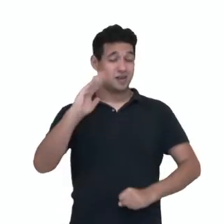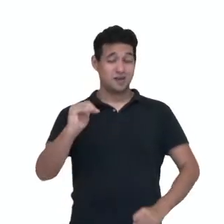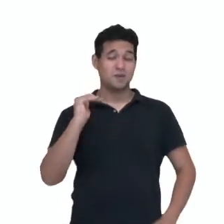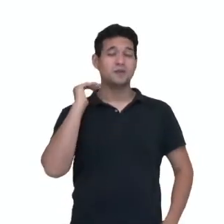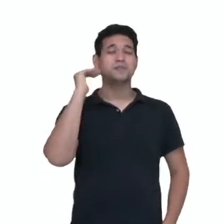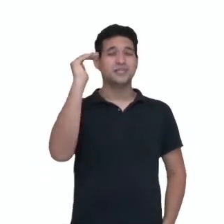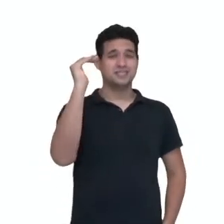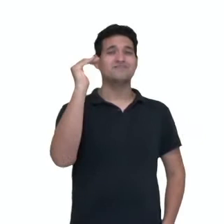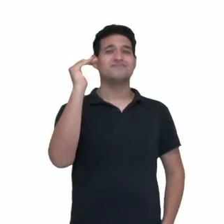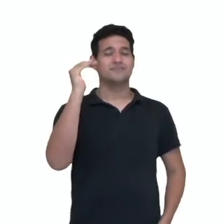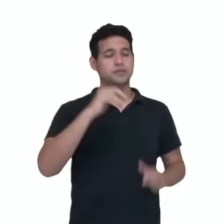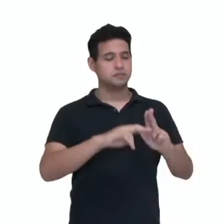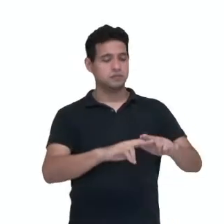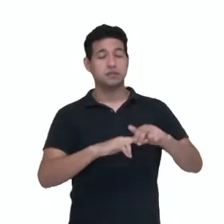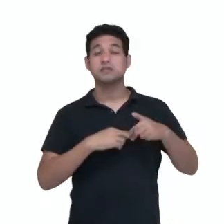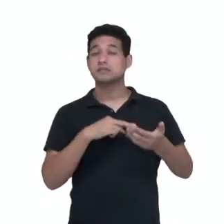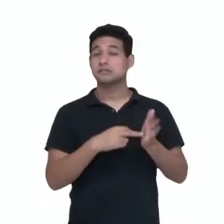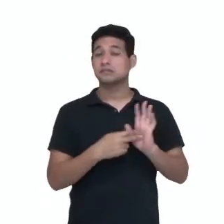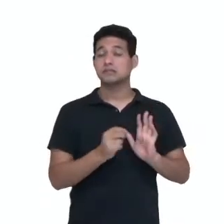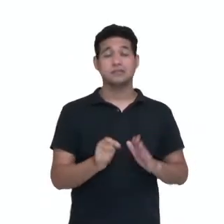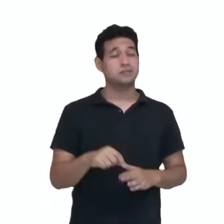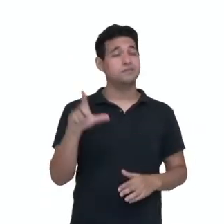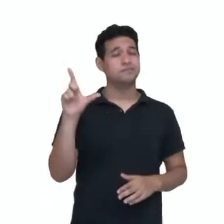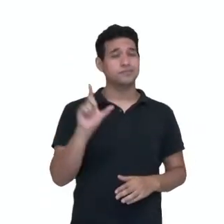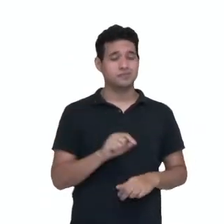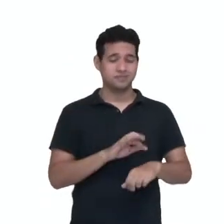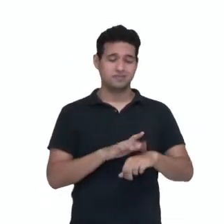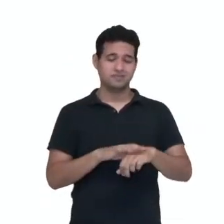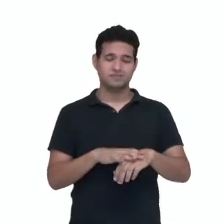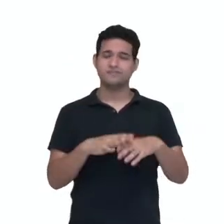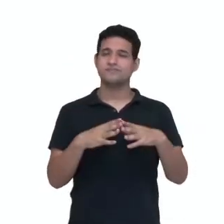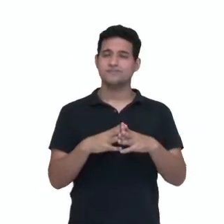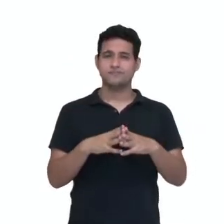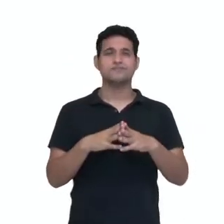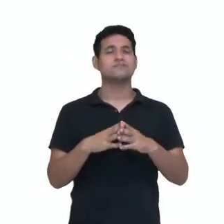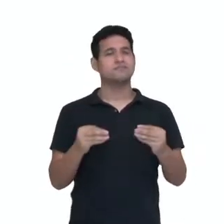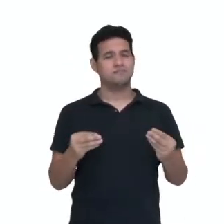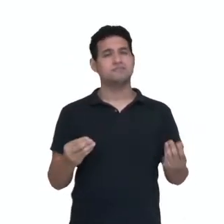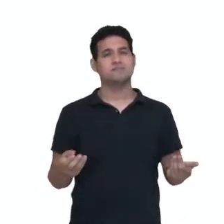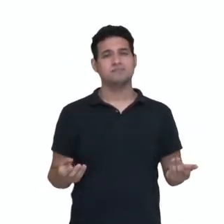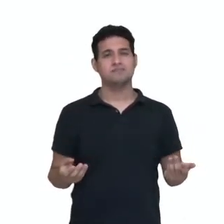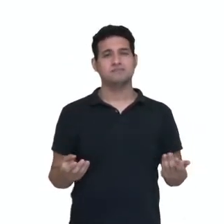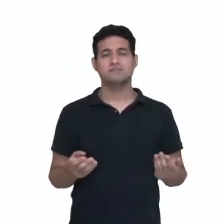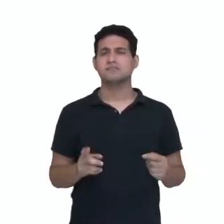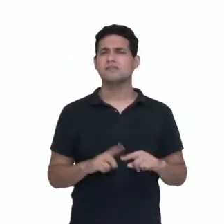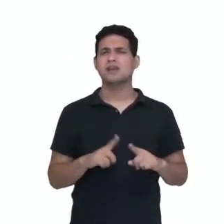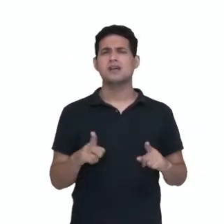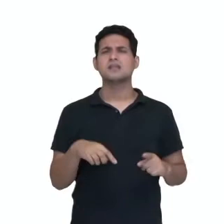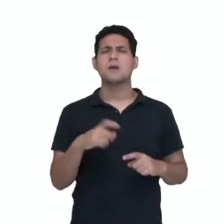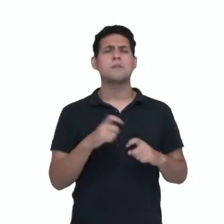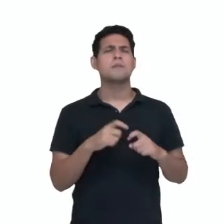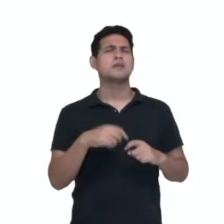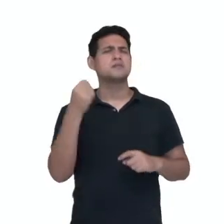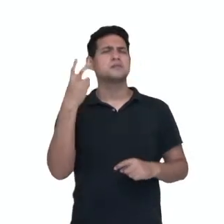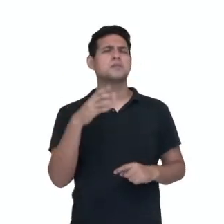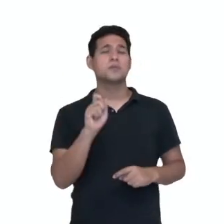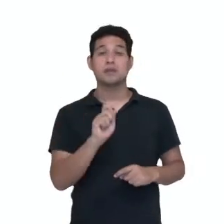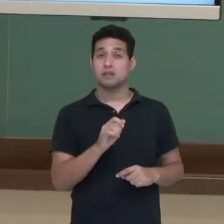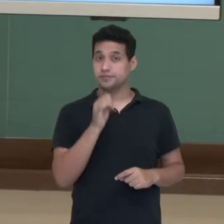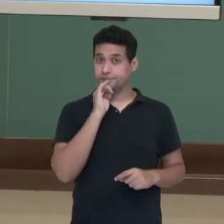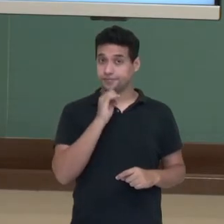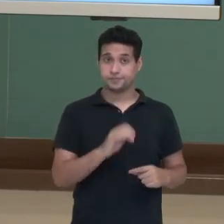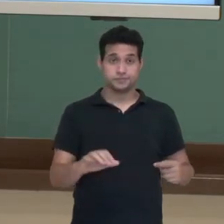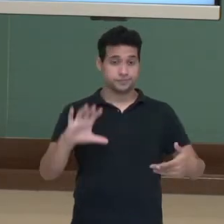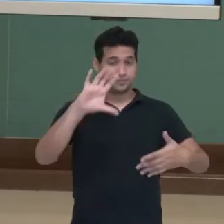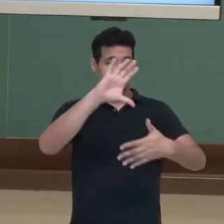avanzado y por tanto con menos posibilidades de tratamiento y cura. Então, o que que essa médica está afirmando? Que aqui